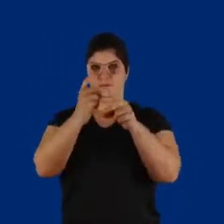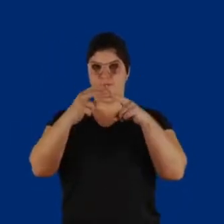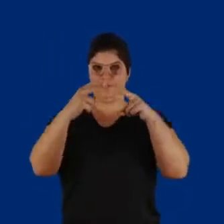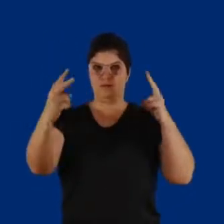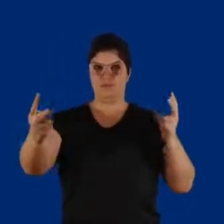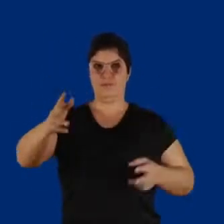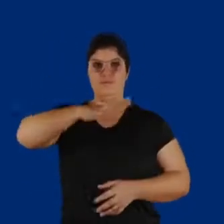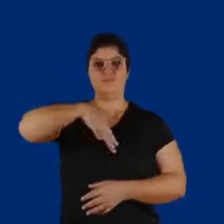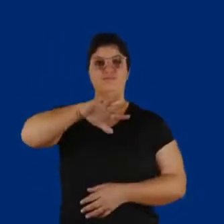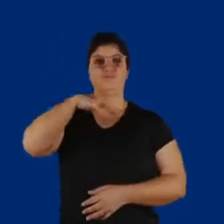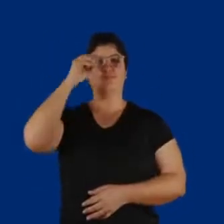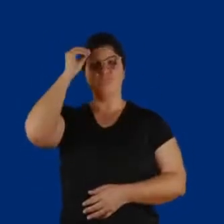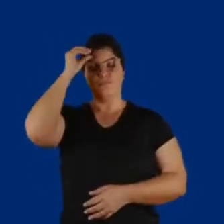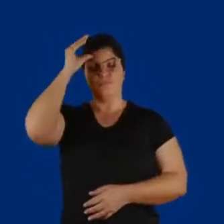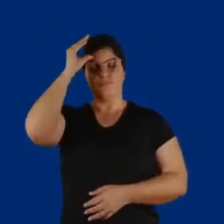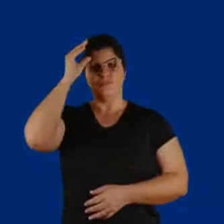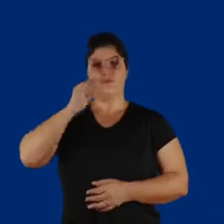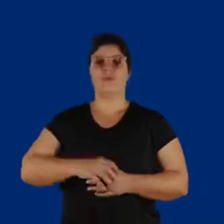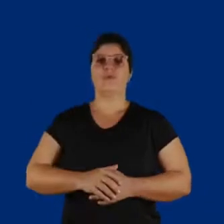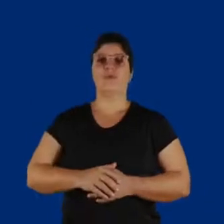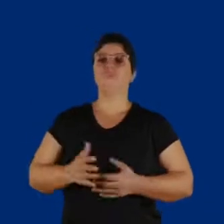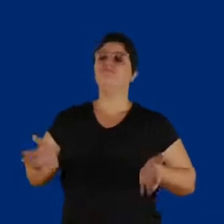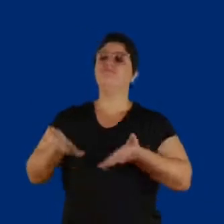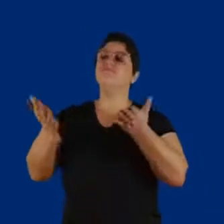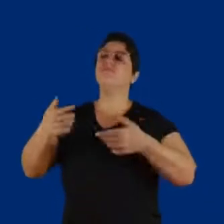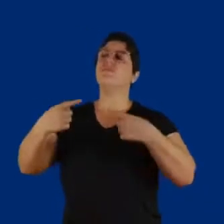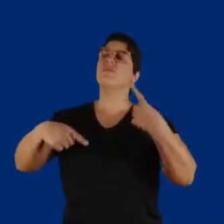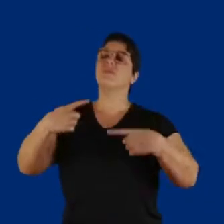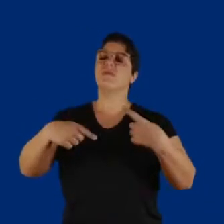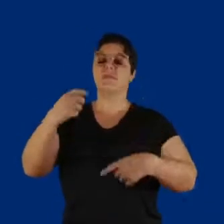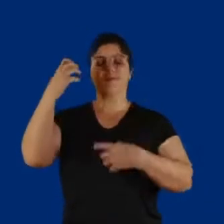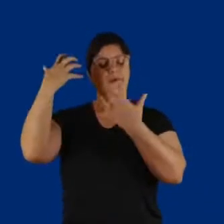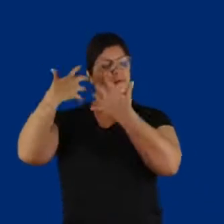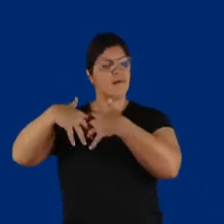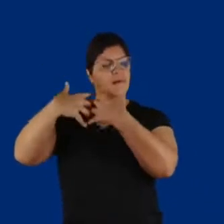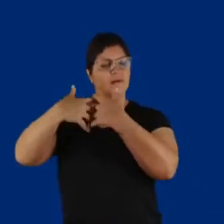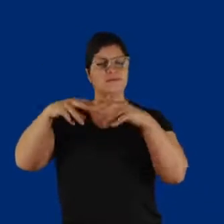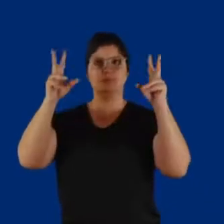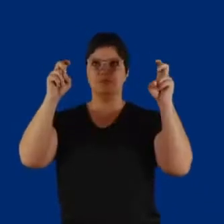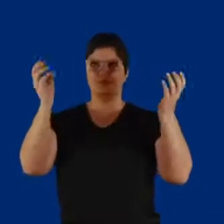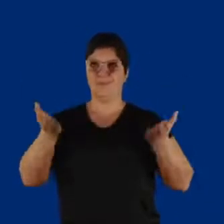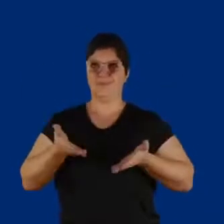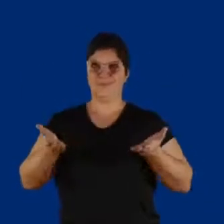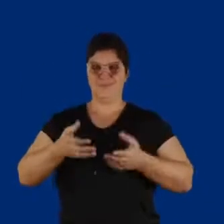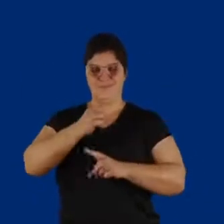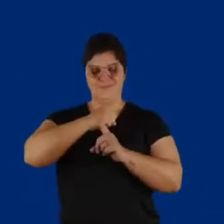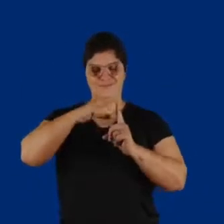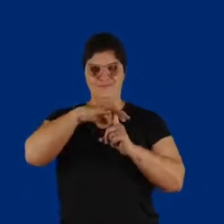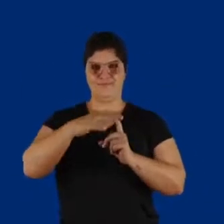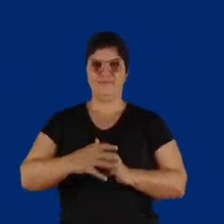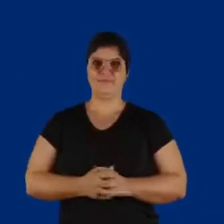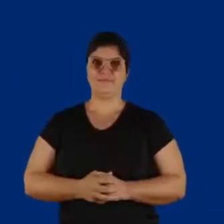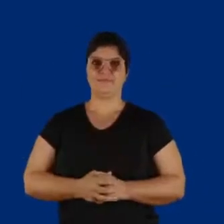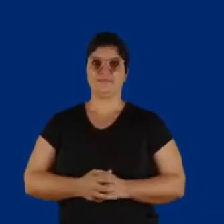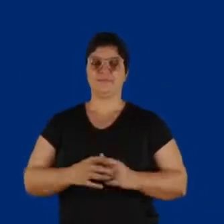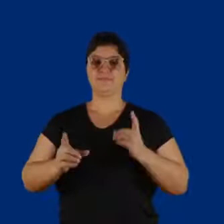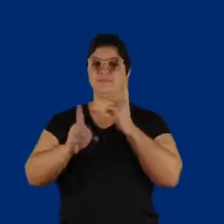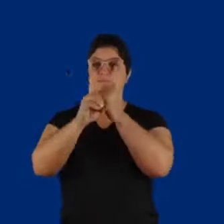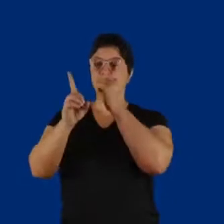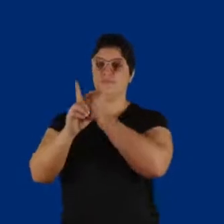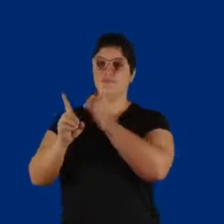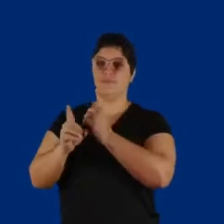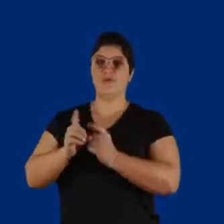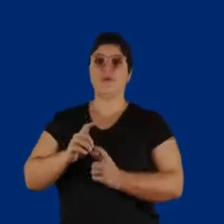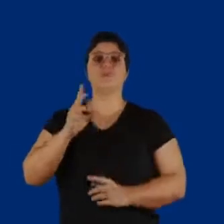do conhecimento para incentivo do debate e da reflexão sobre temas atuais da sociedade. Os encontros ocorrem